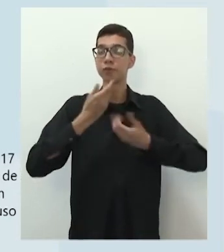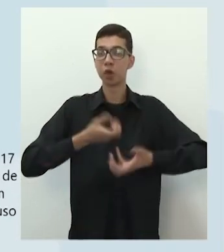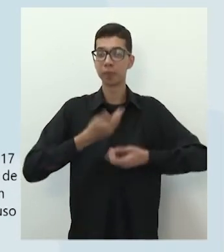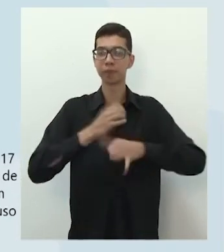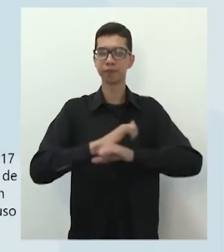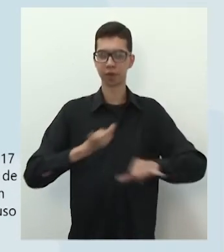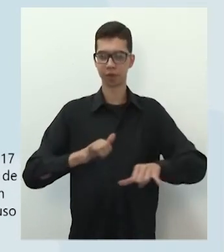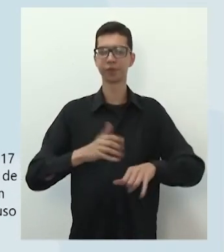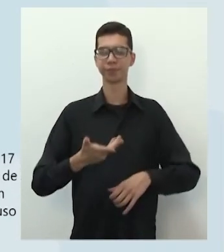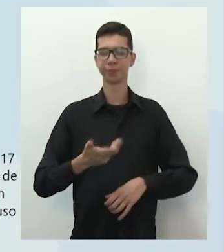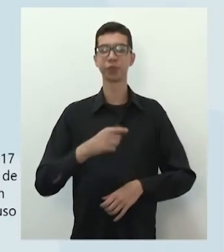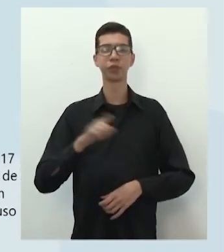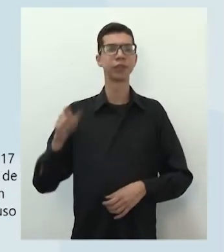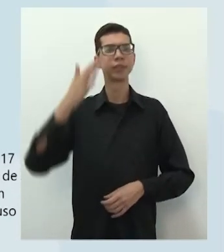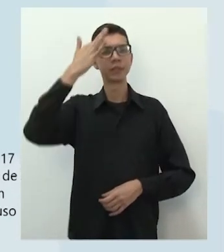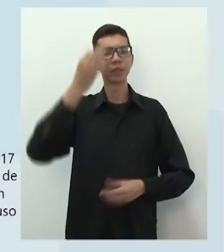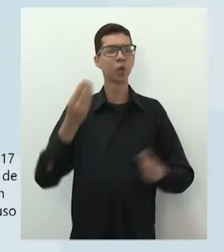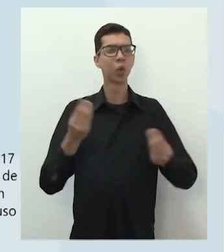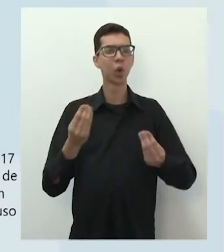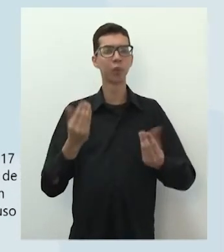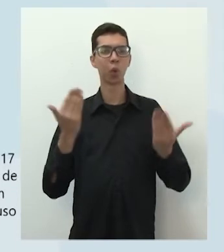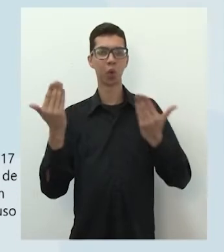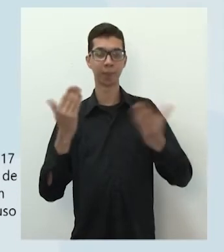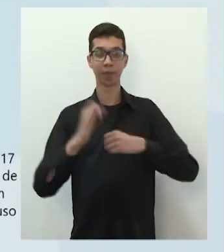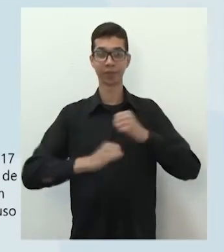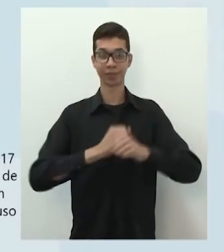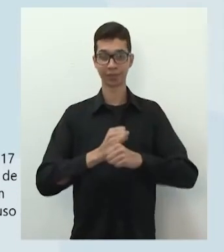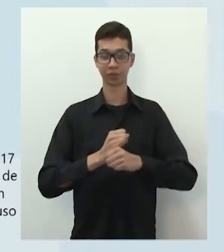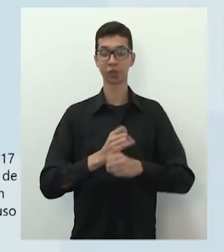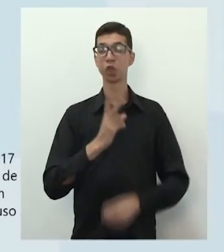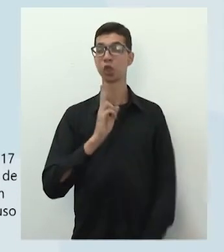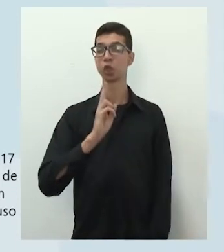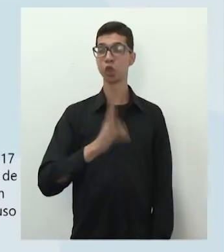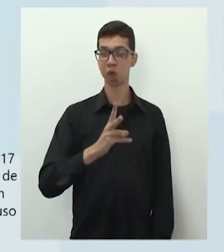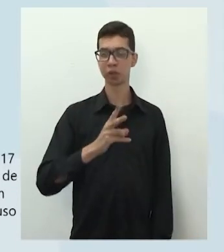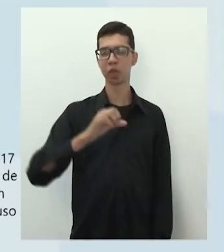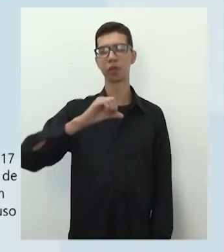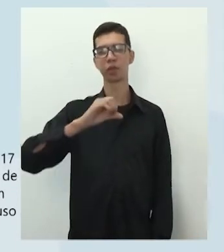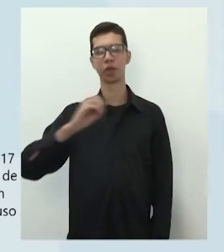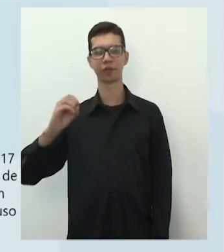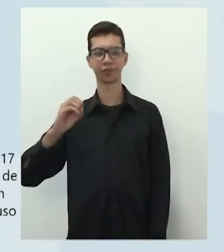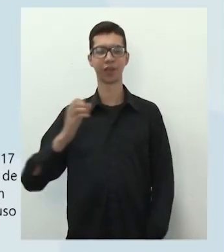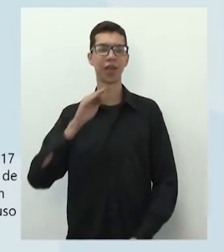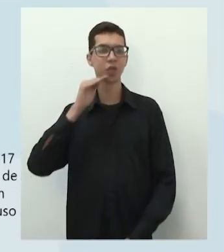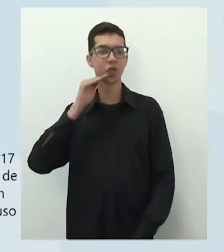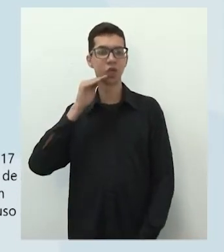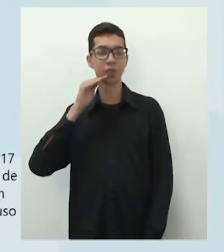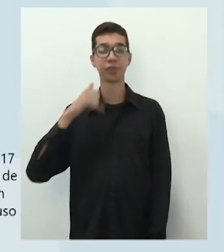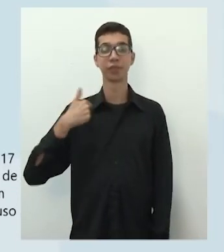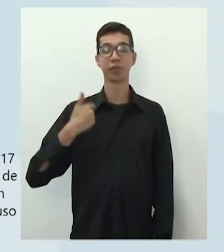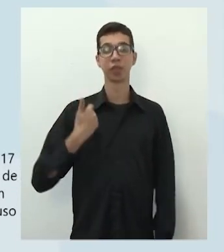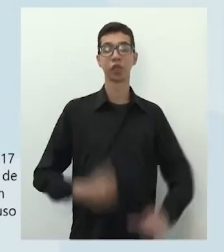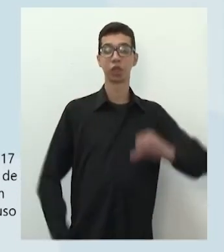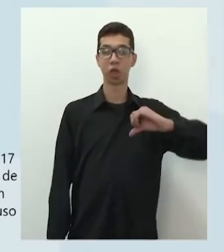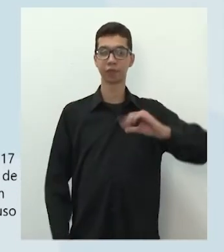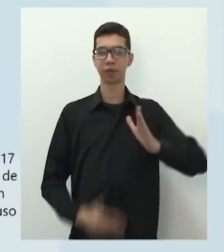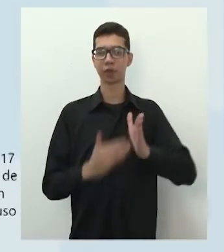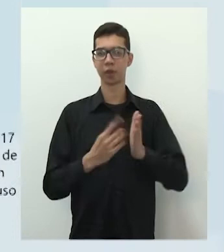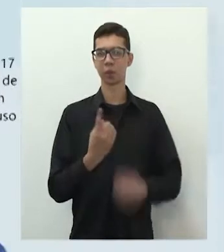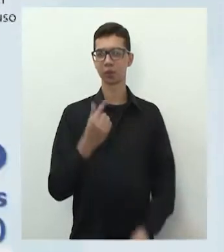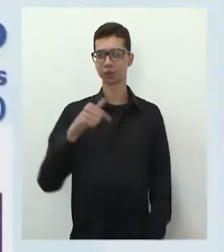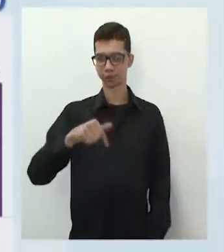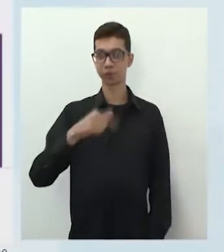tem, ele é feito todo ano. Eu não vou discutir questões técnicas do trabalho, mas acredita em mim, professor, acredita em mim, educador. Ele